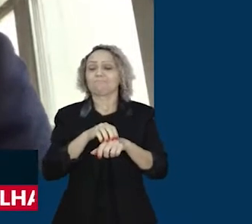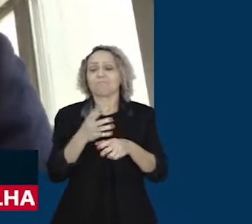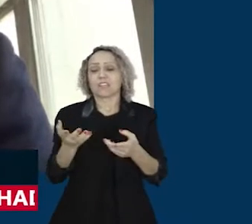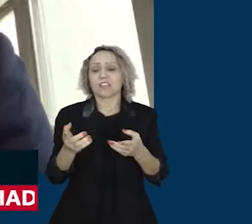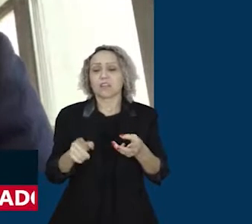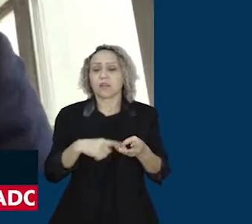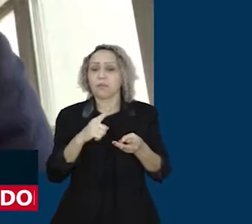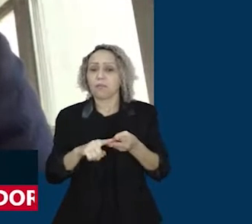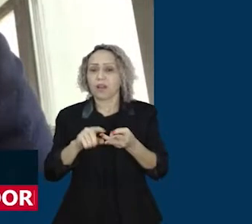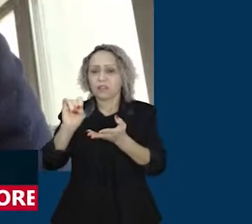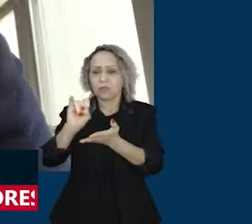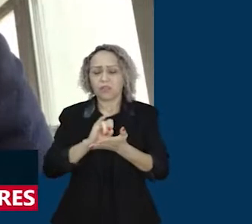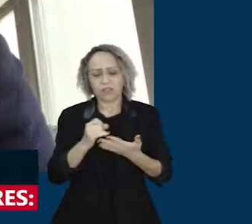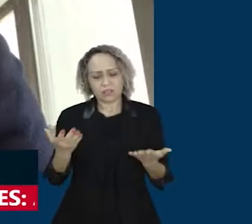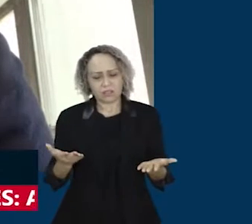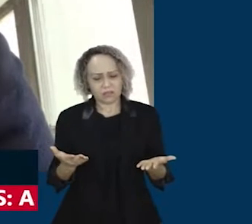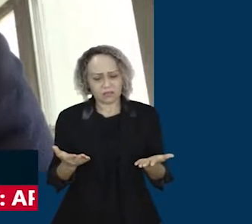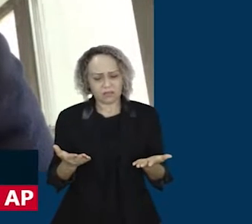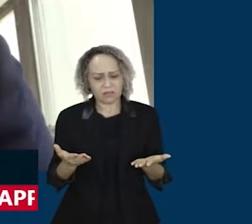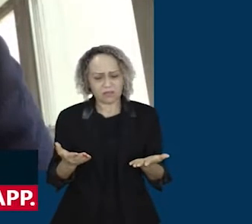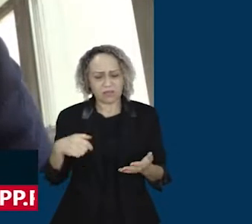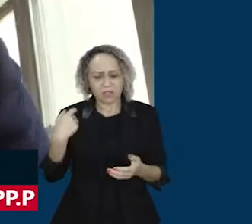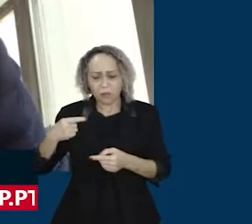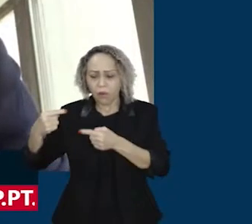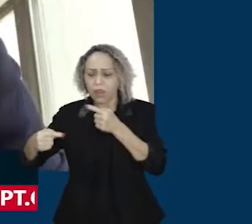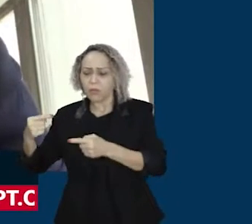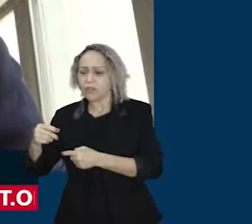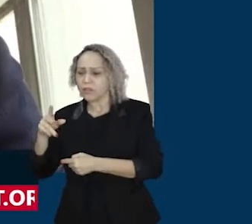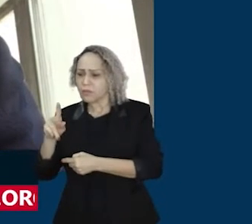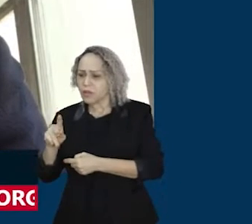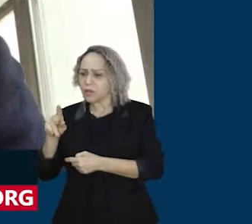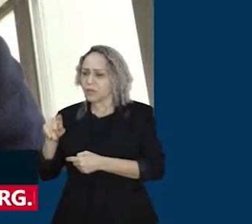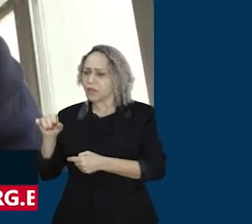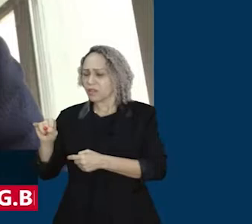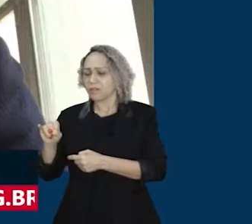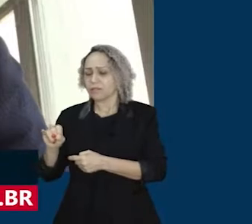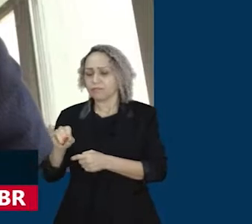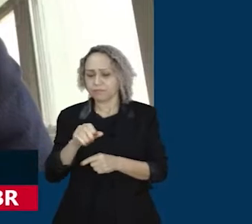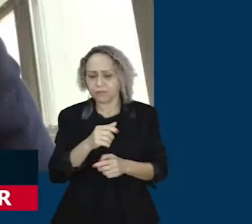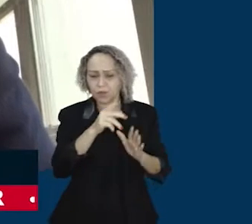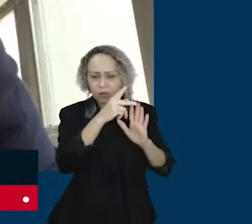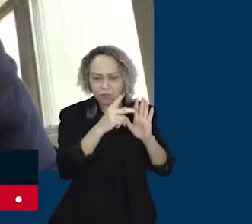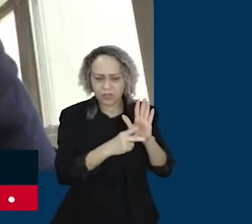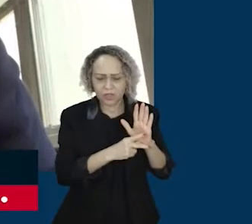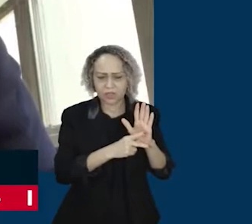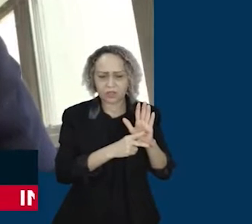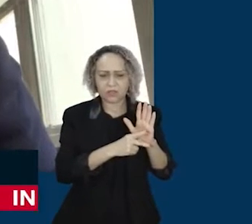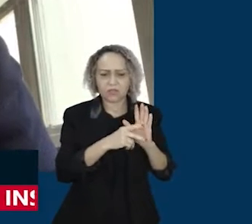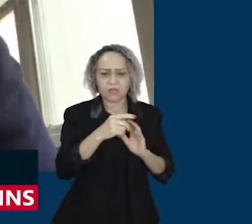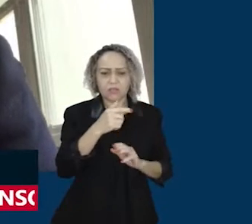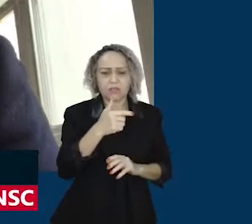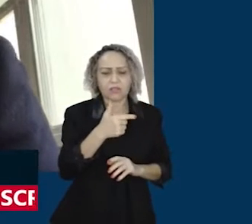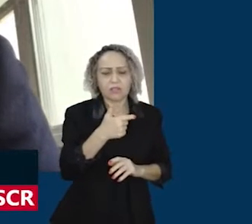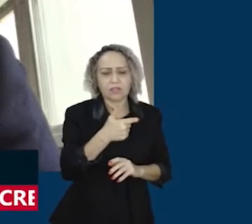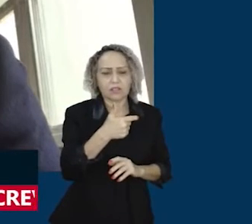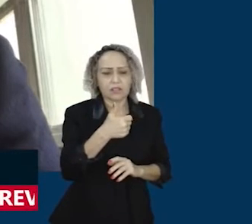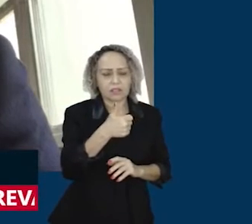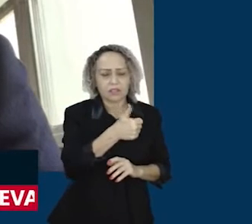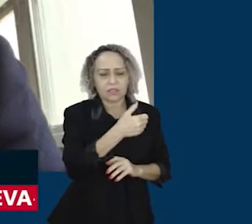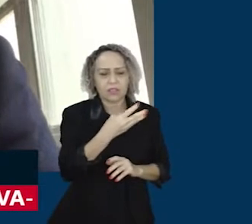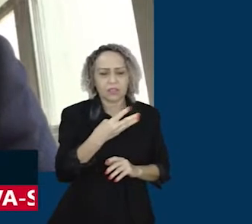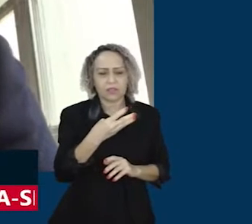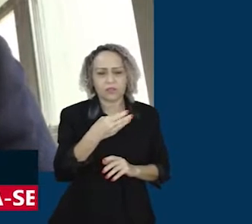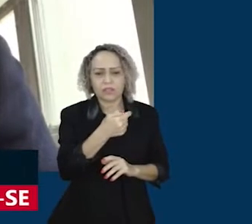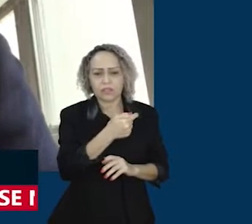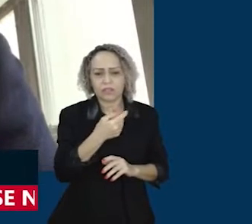E atuar nisso, nessa política de PPI. Então, o PL 1472, ele justamente estabelece num